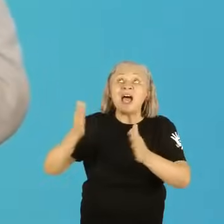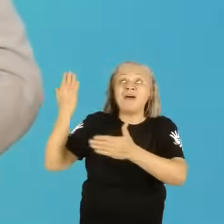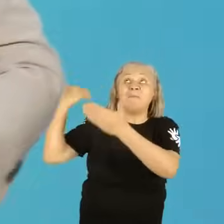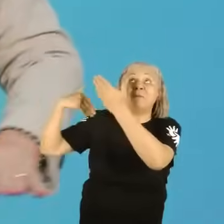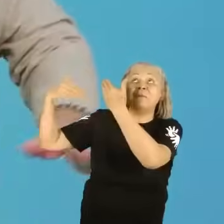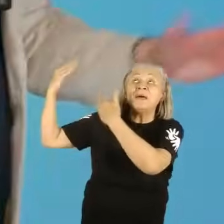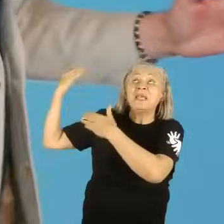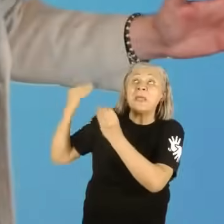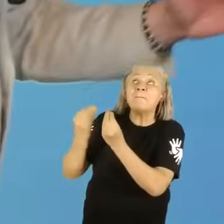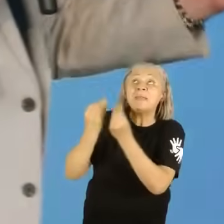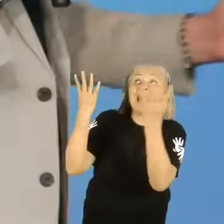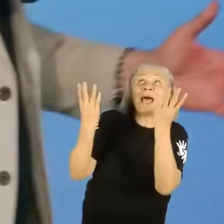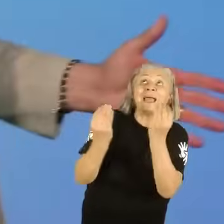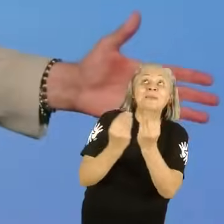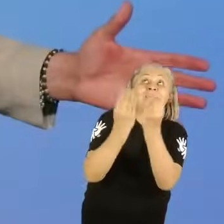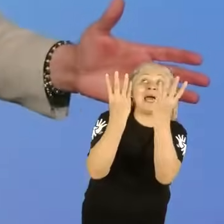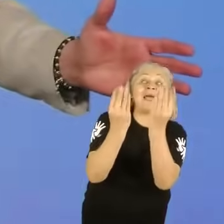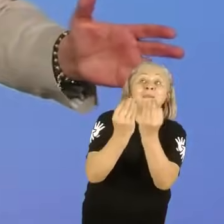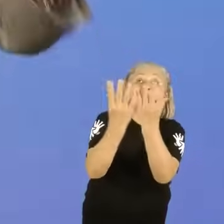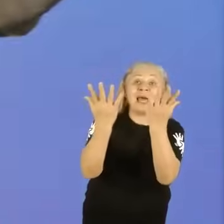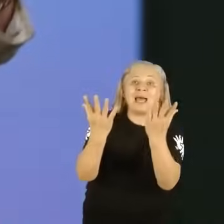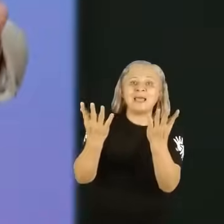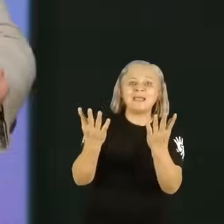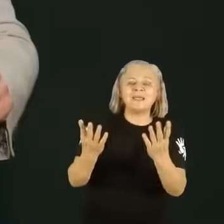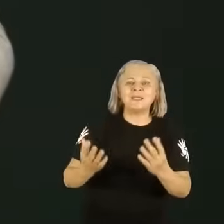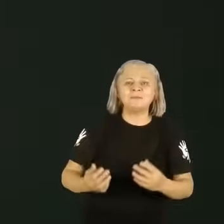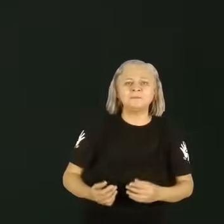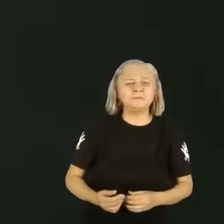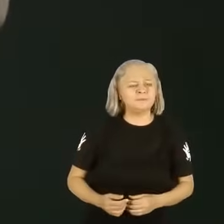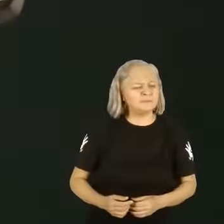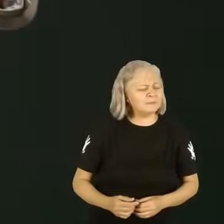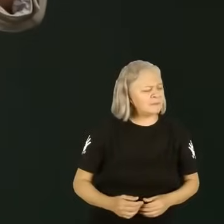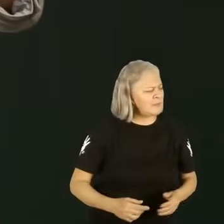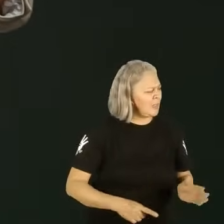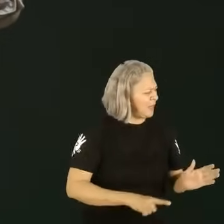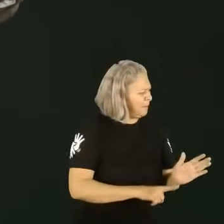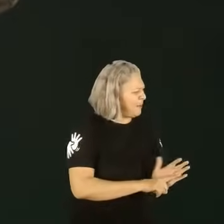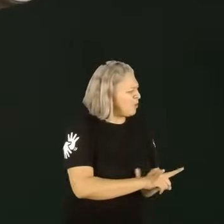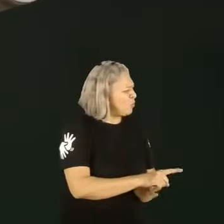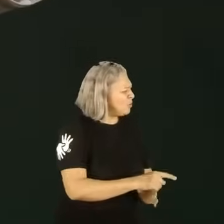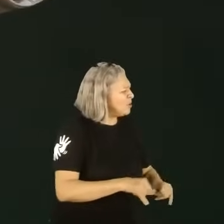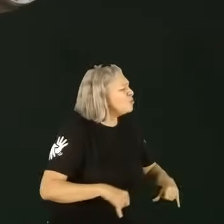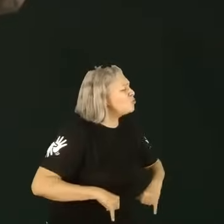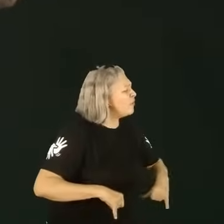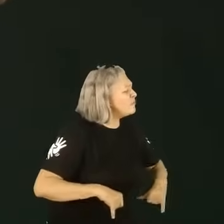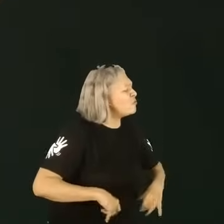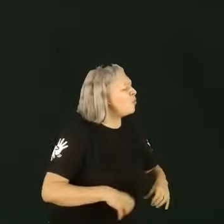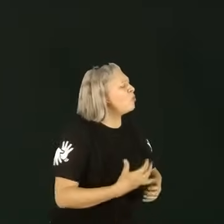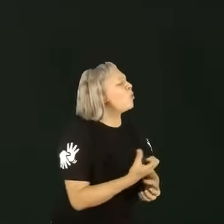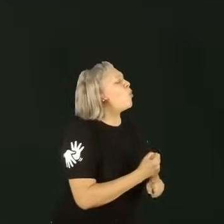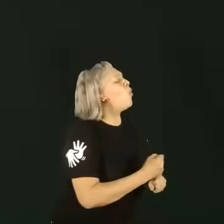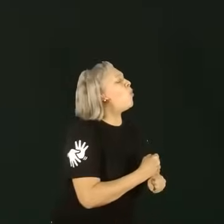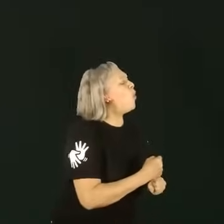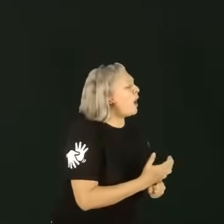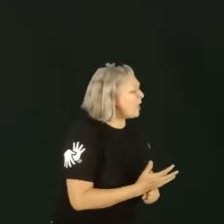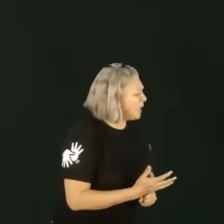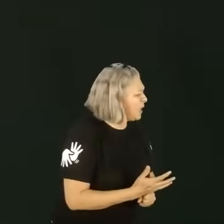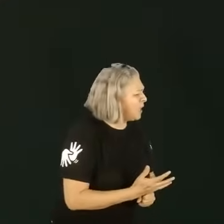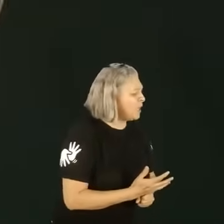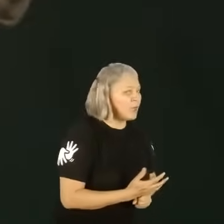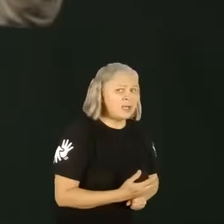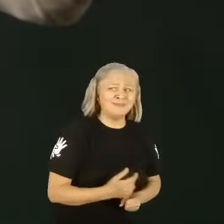realizado. Talvez alguém tinha dito para ela: quanto tempo você sofre? 12 anos. Mas olha, há um homem de